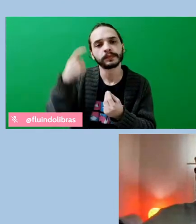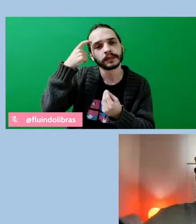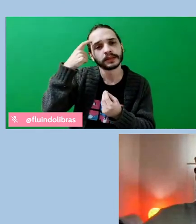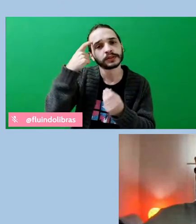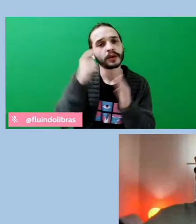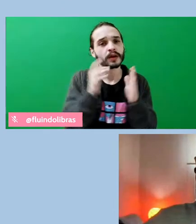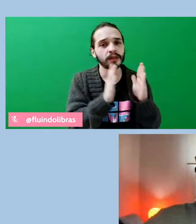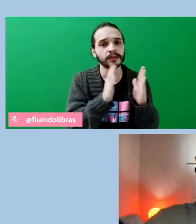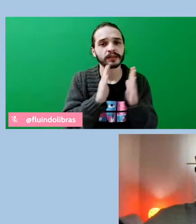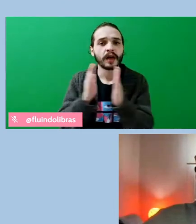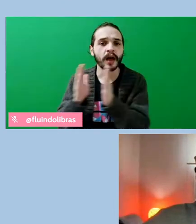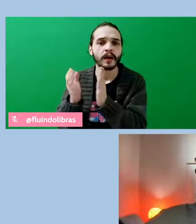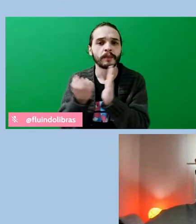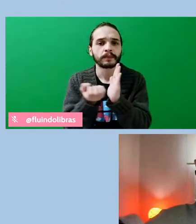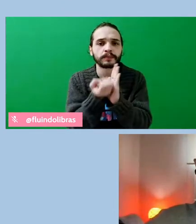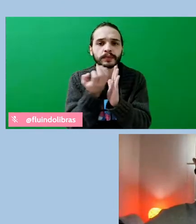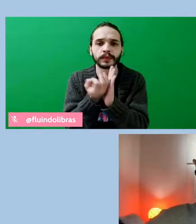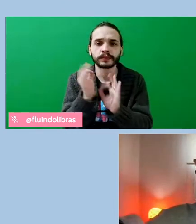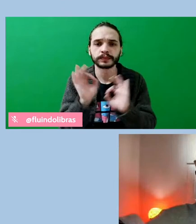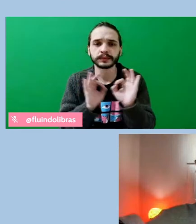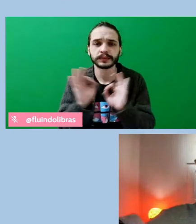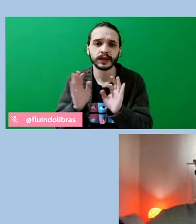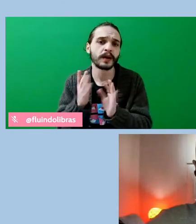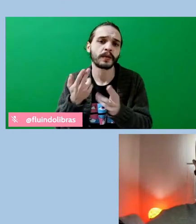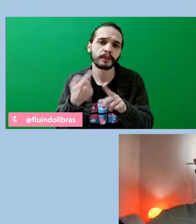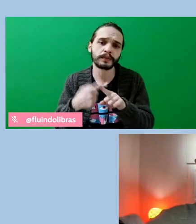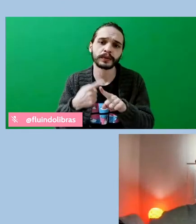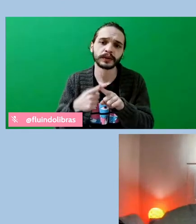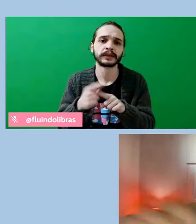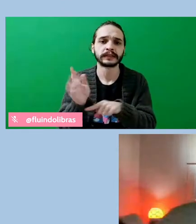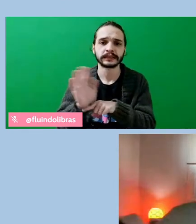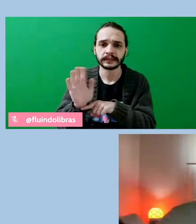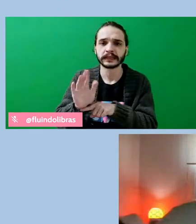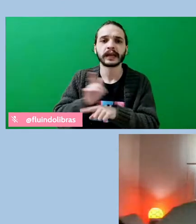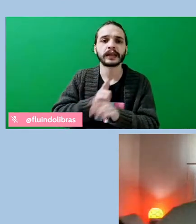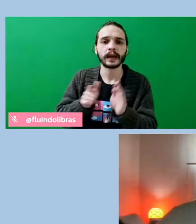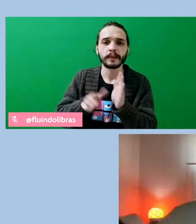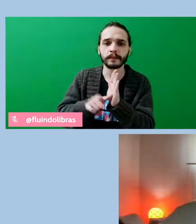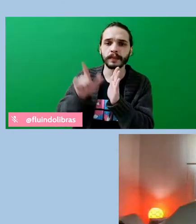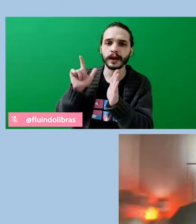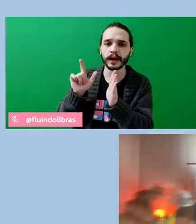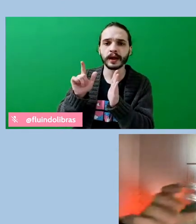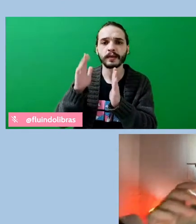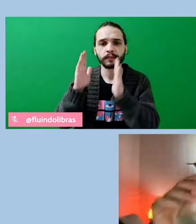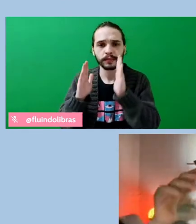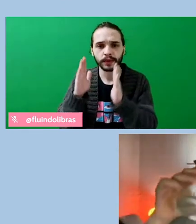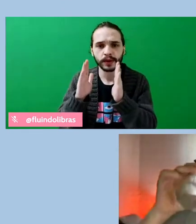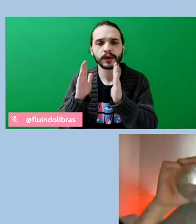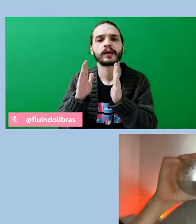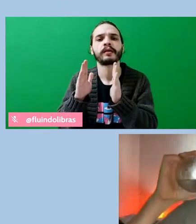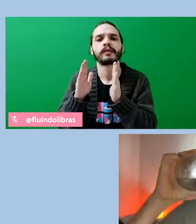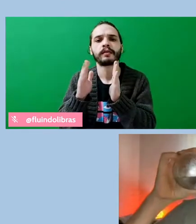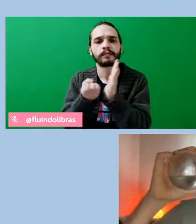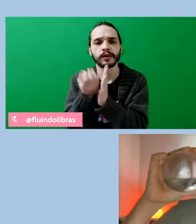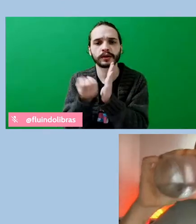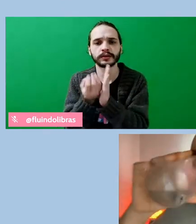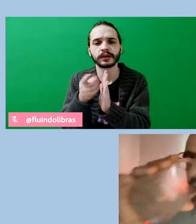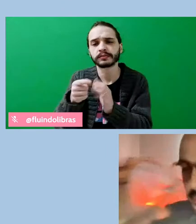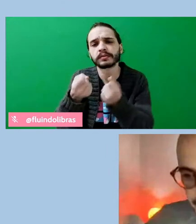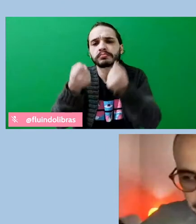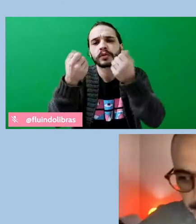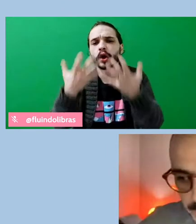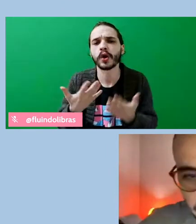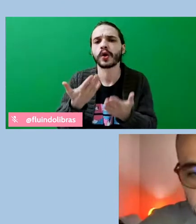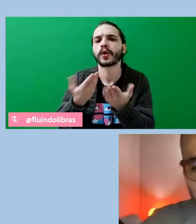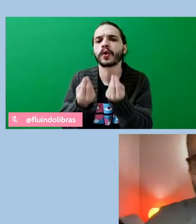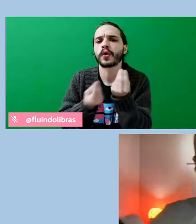produção, né? Porque cinema você tem ali pré-produção, produção. Queria que você contasse um pouquinho do backstage da produção em si,